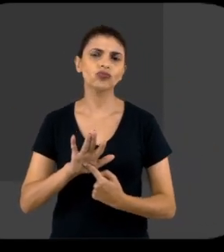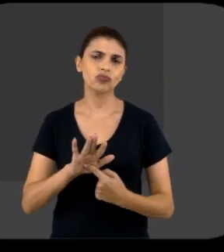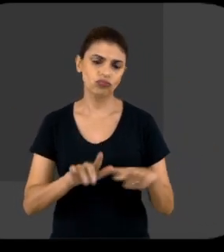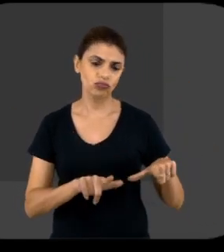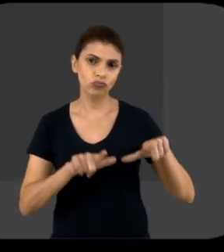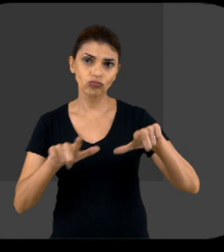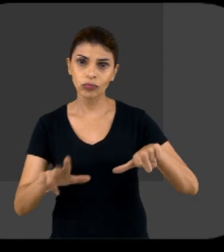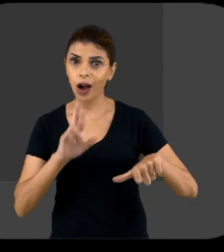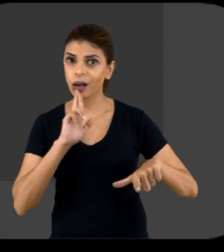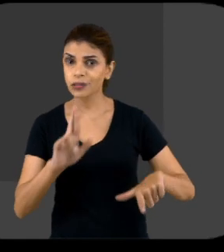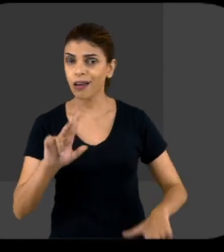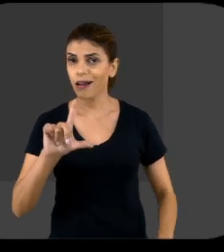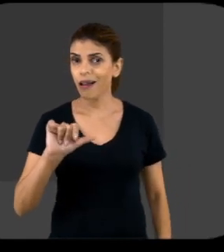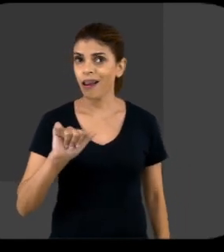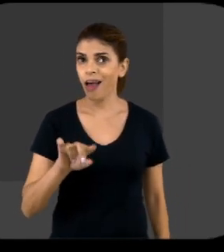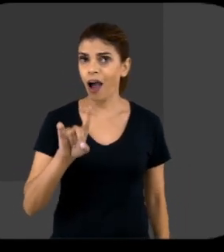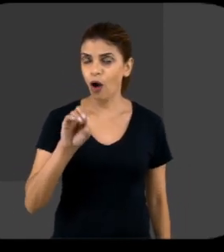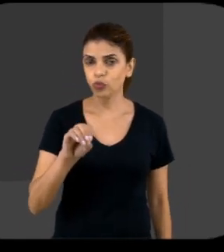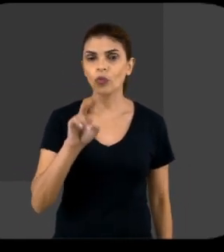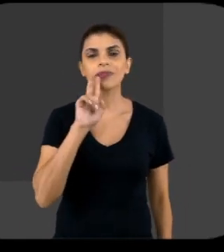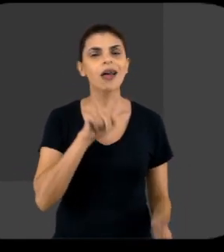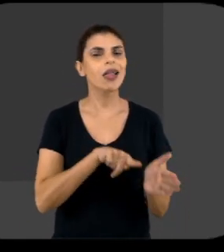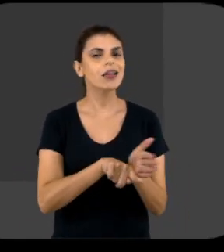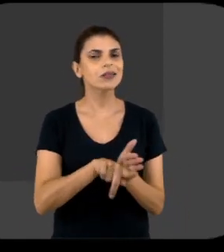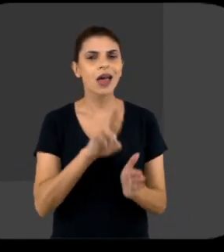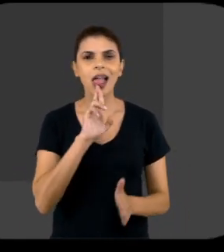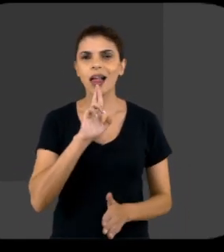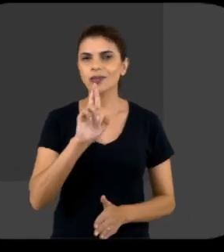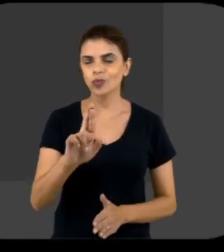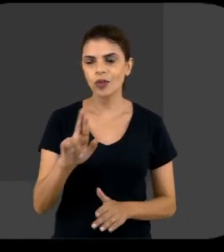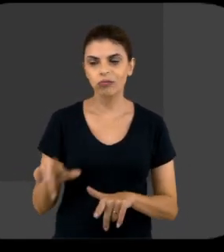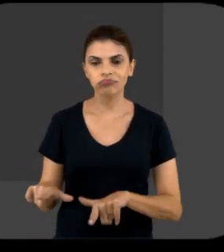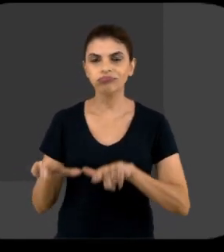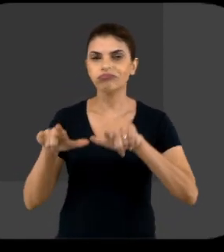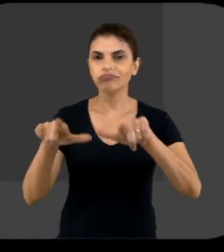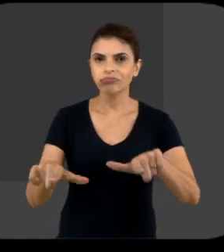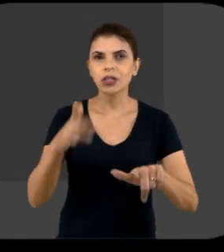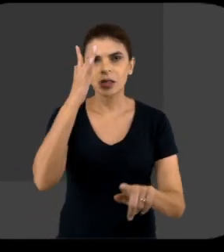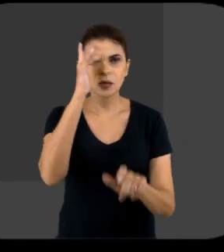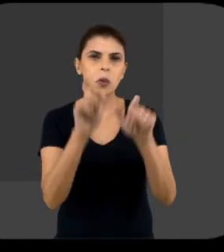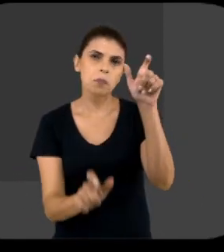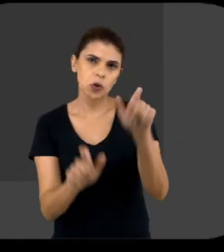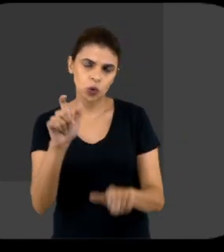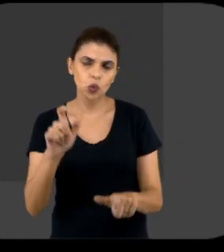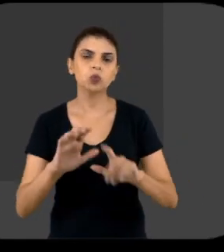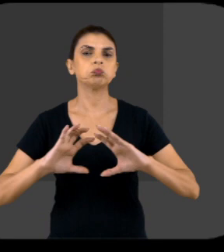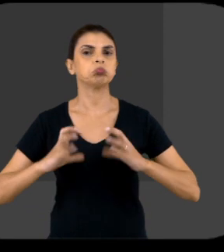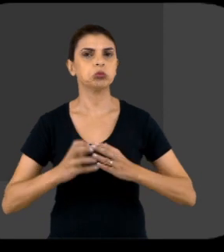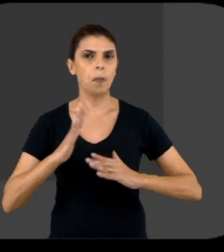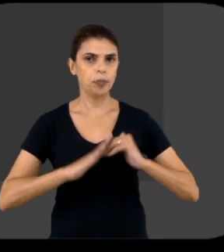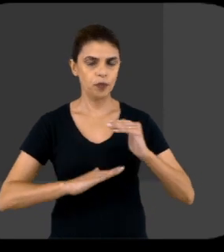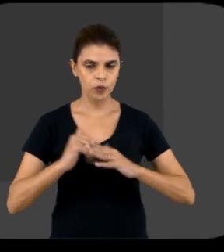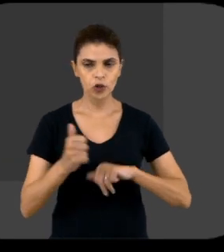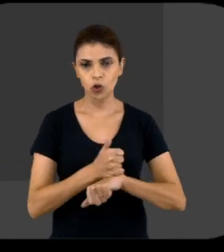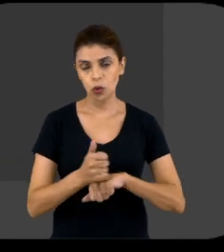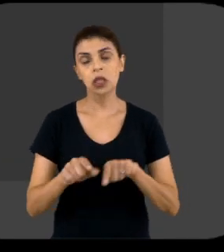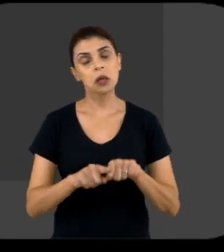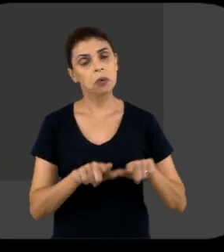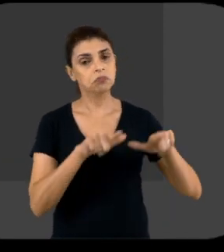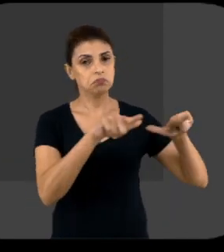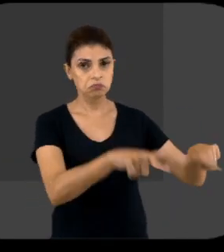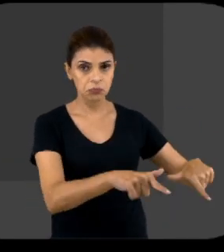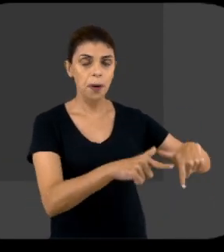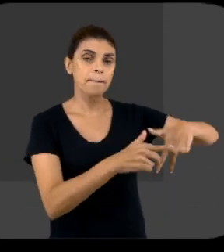até a expedição do laudo e o envio do laudo para para tanto o corpo clínico quanto